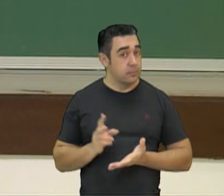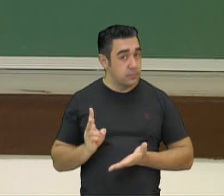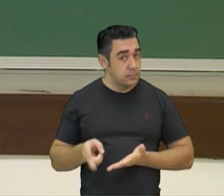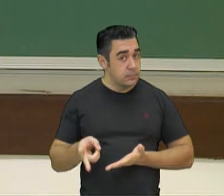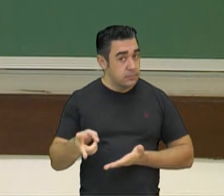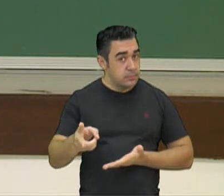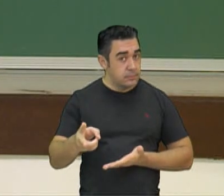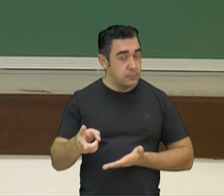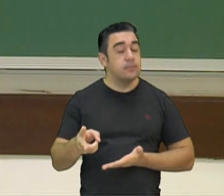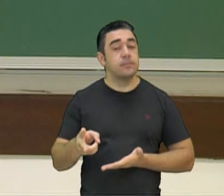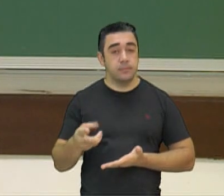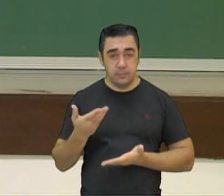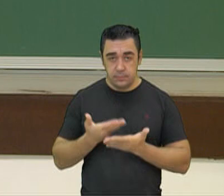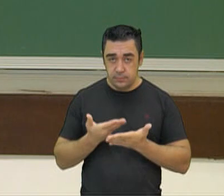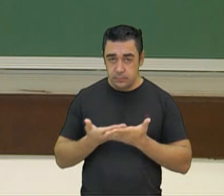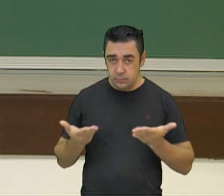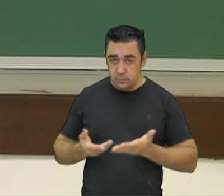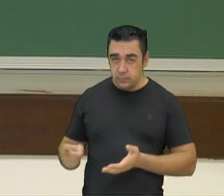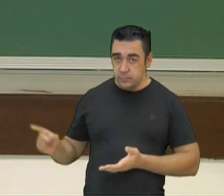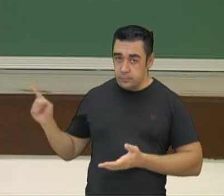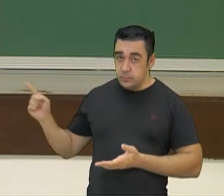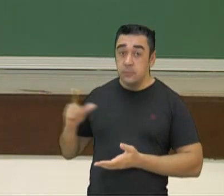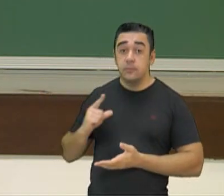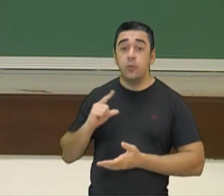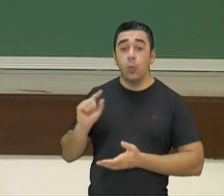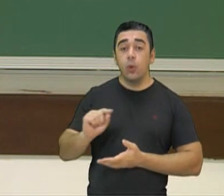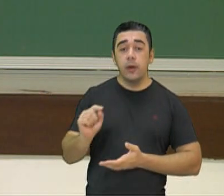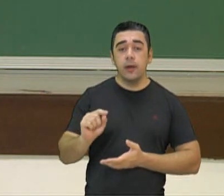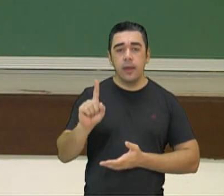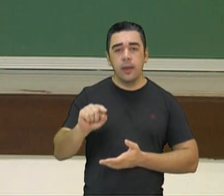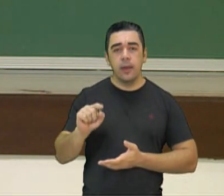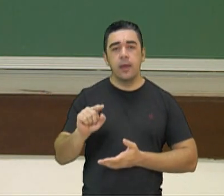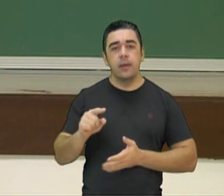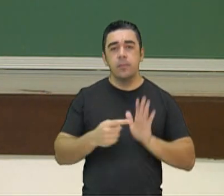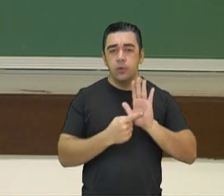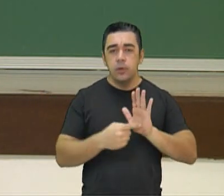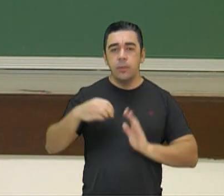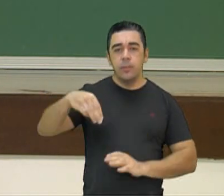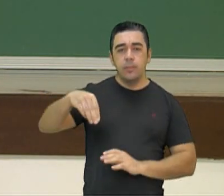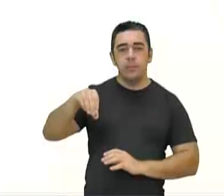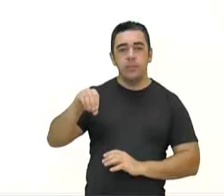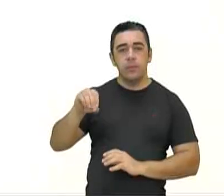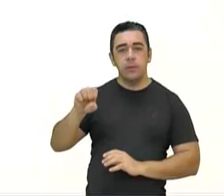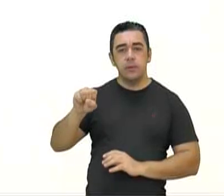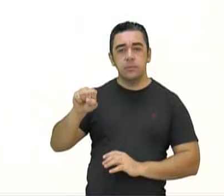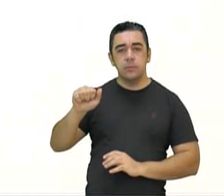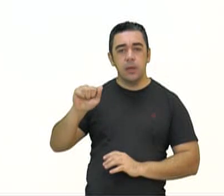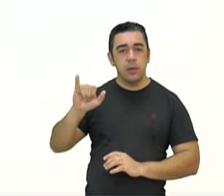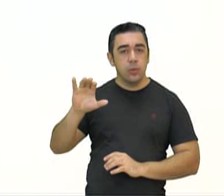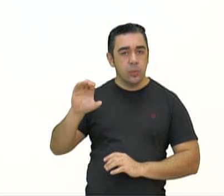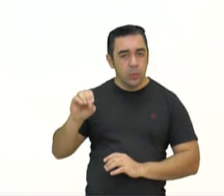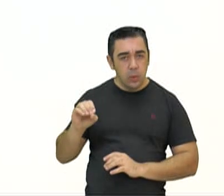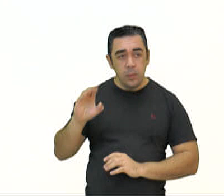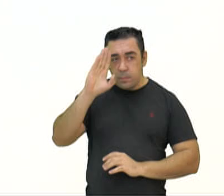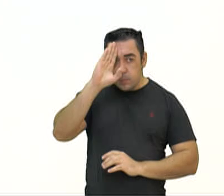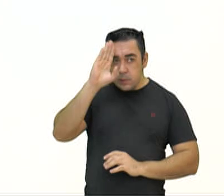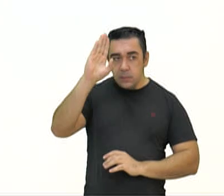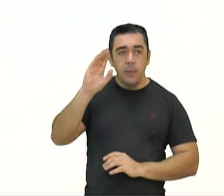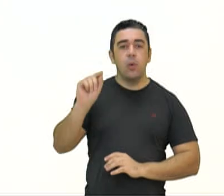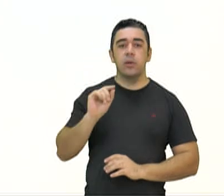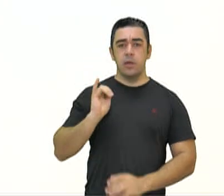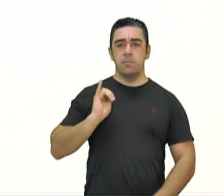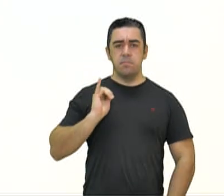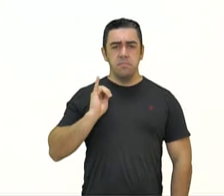Seguindo com a nossa aula, temos aqui uma representação em mosaico de um dos principais imperadores que